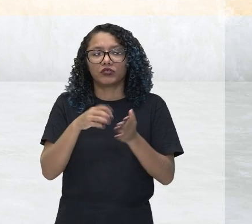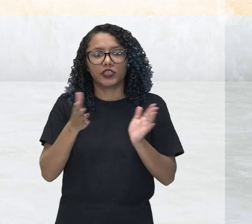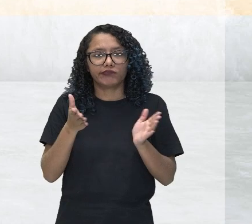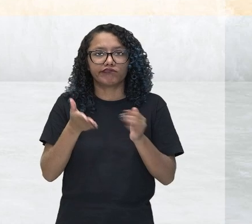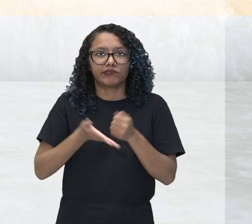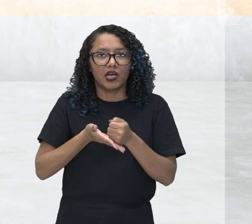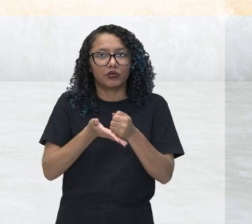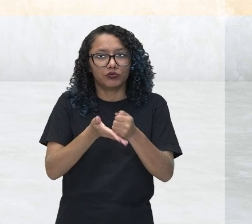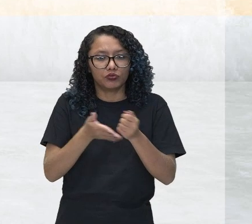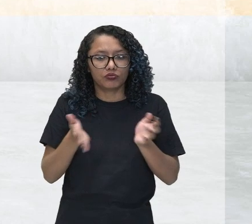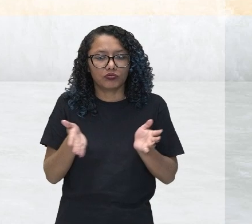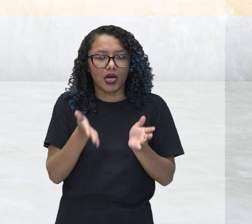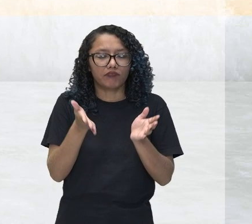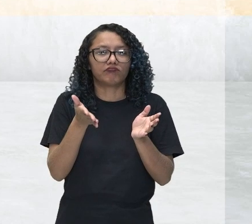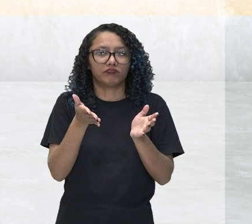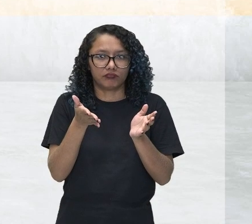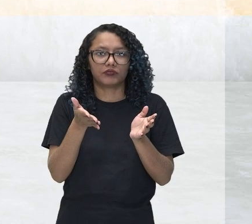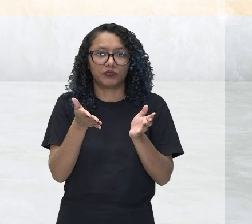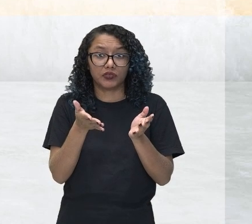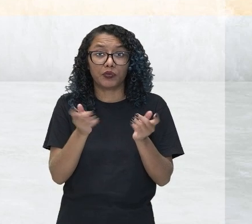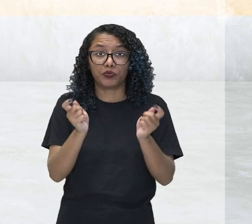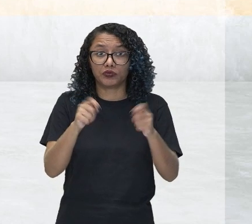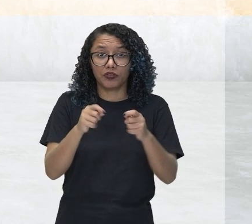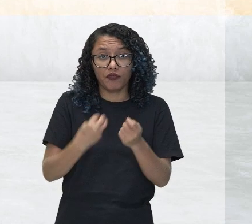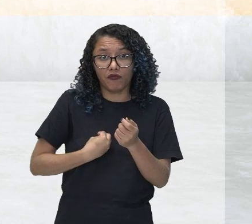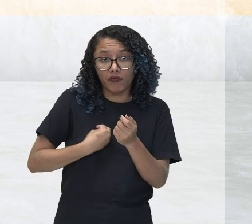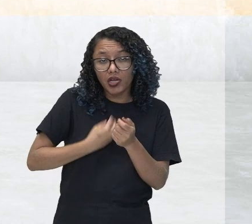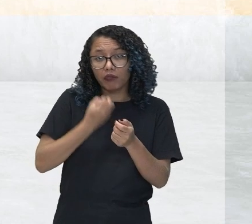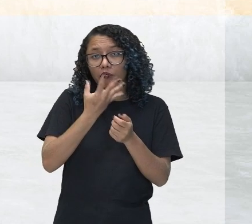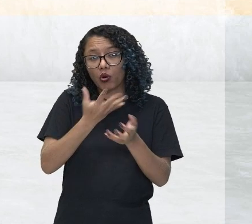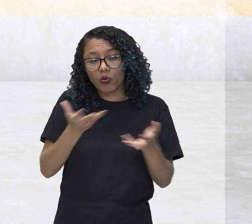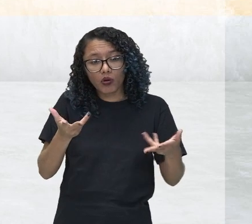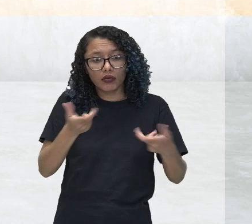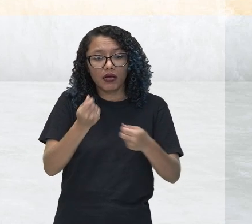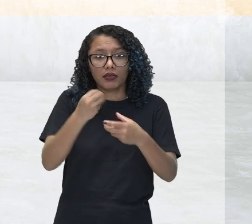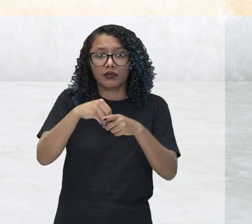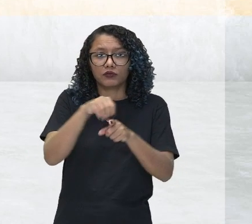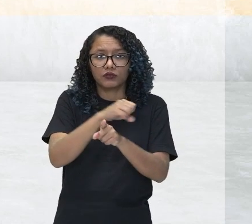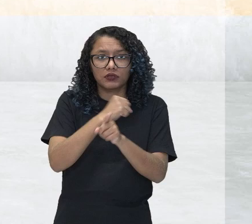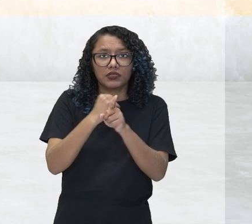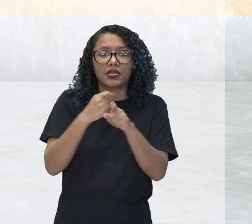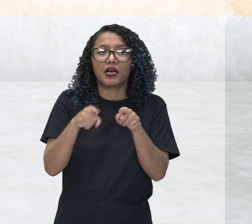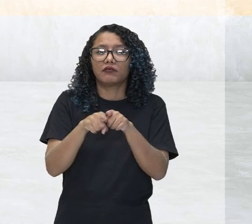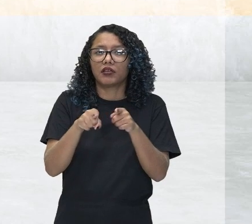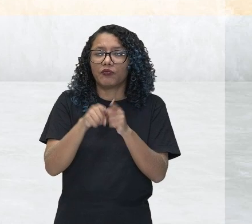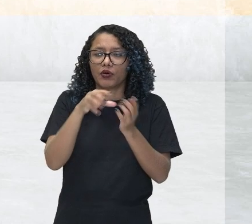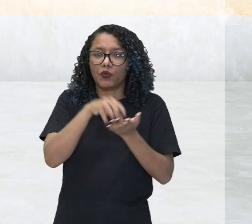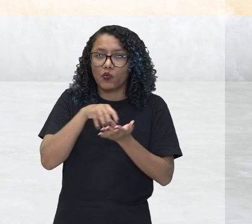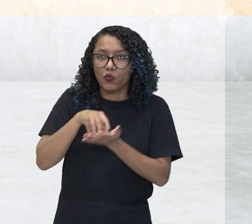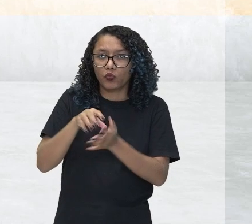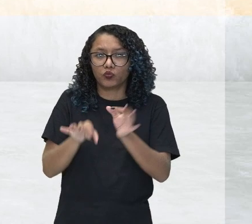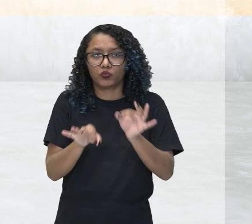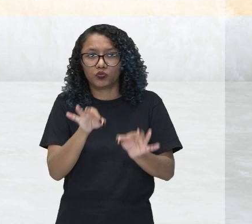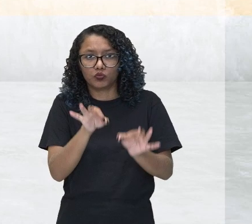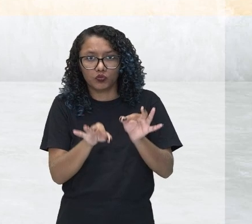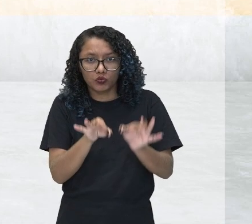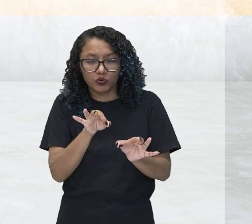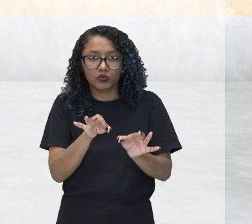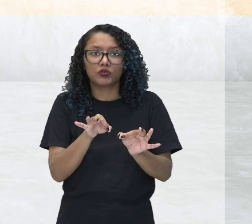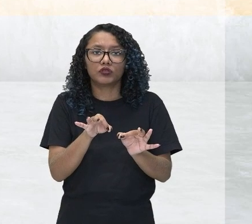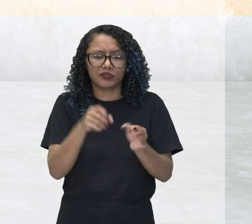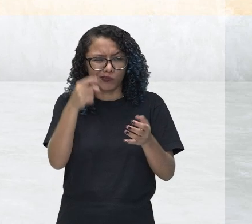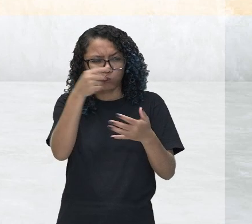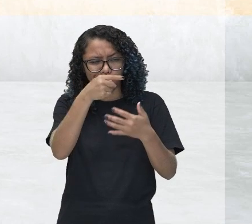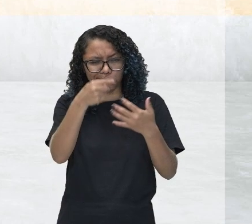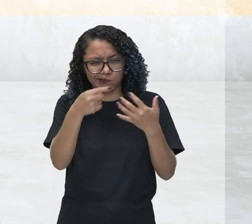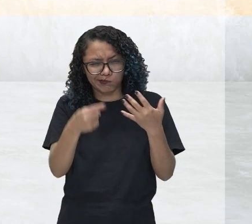ter uma vida digna das pessoas na sociedade. Nós temos ali os órgãos de justiça, nós temos ali, então,